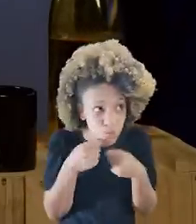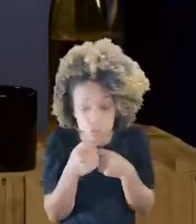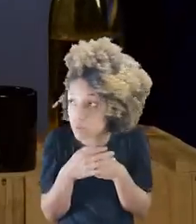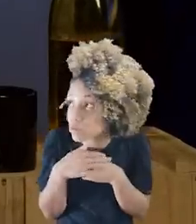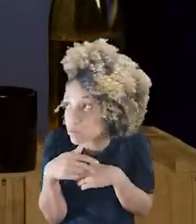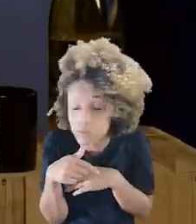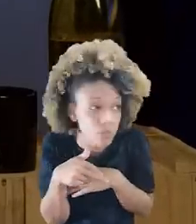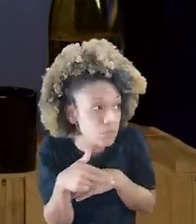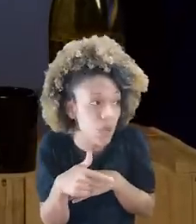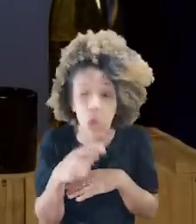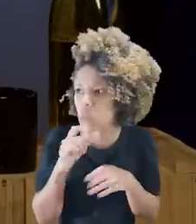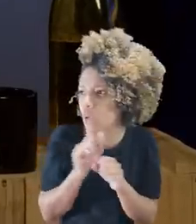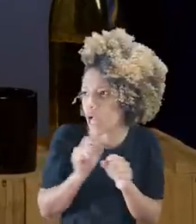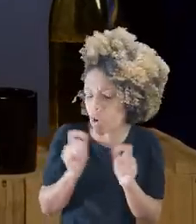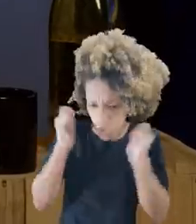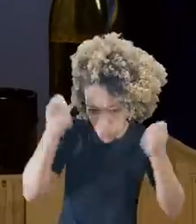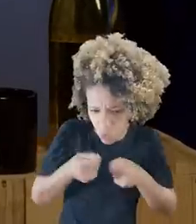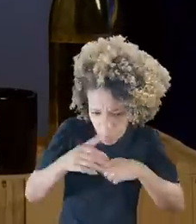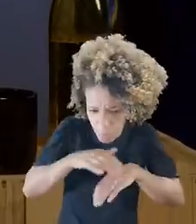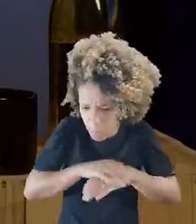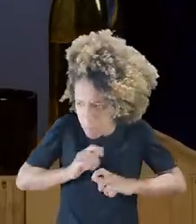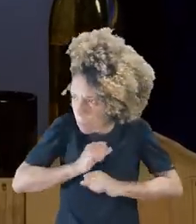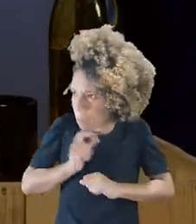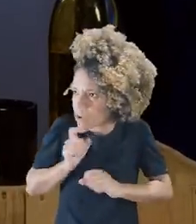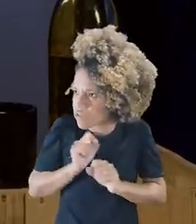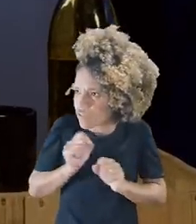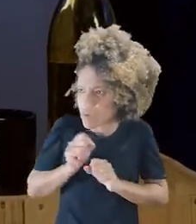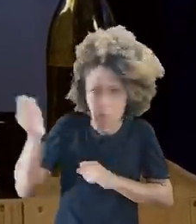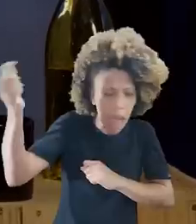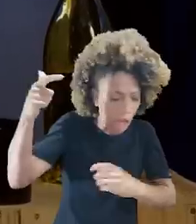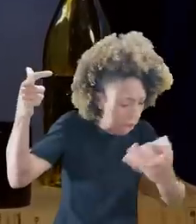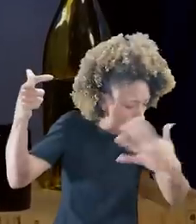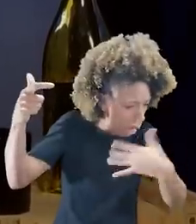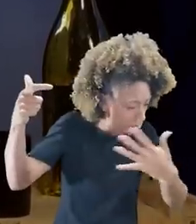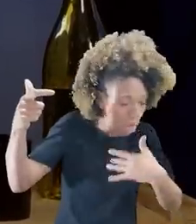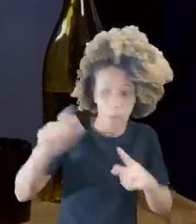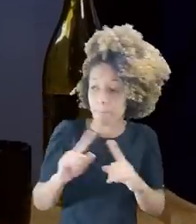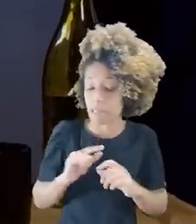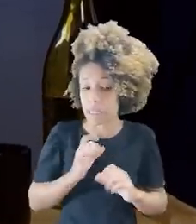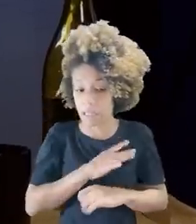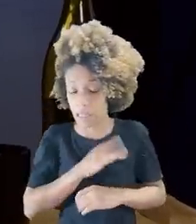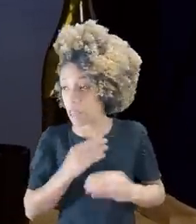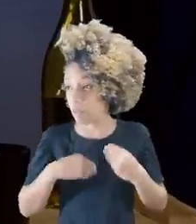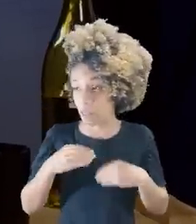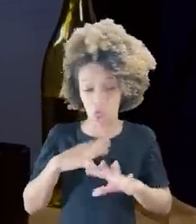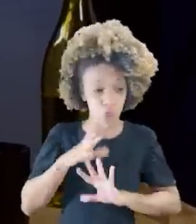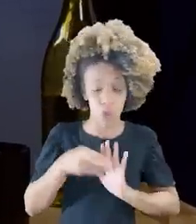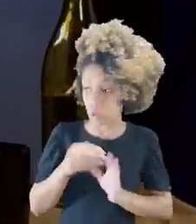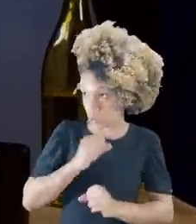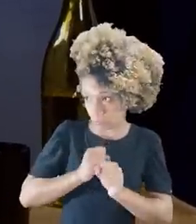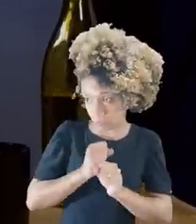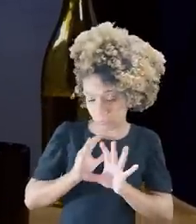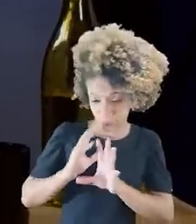eu lembro como se fosse hoje que eu tava na Marginal de Pinheiros e eu comecei a sentir uma comecei a desejar fazer